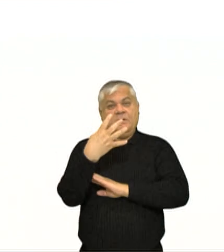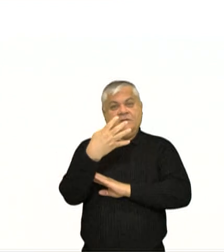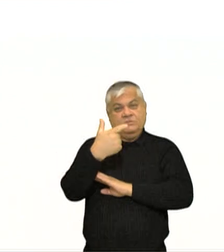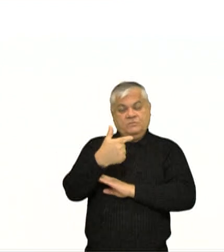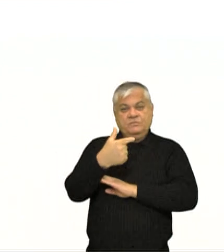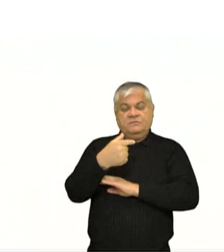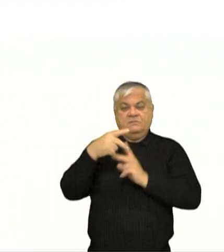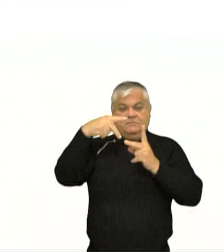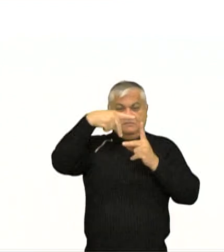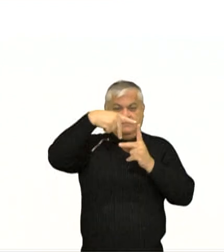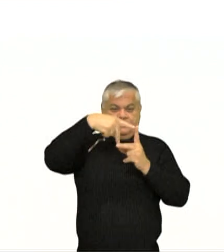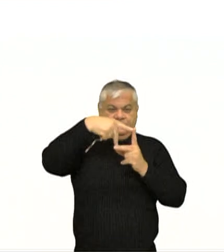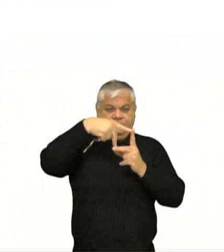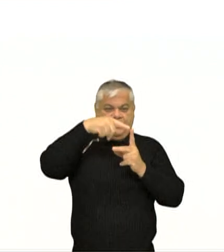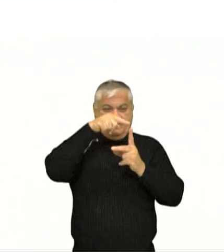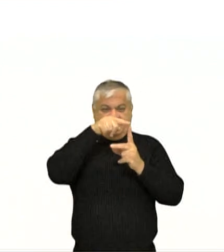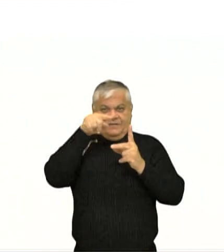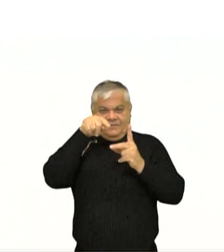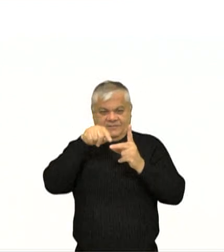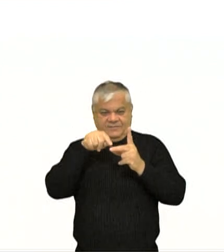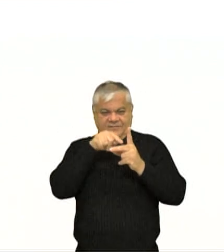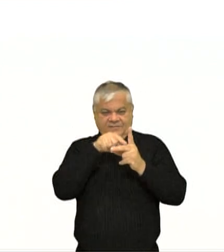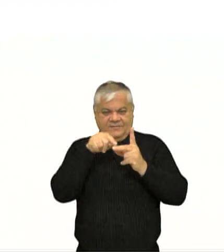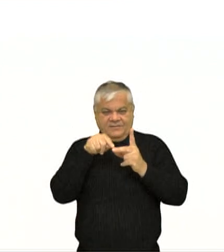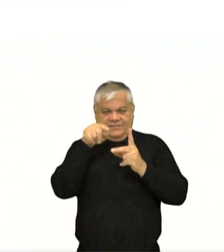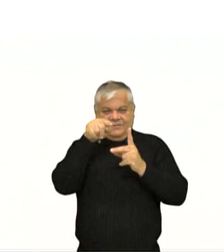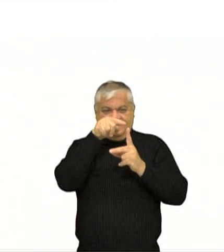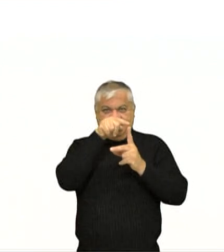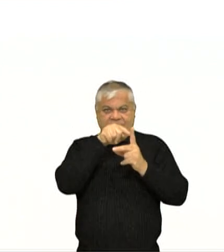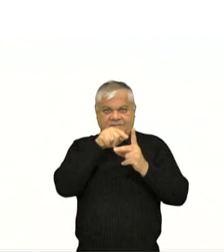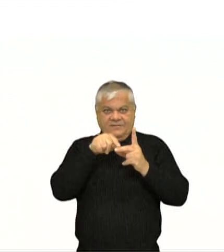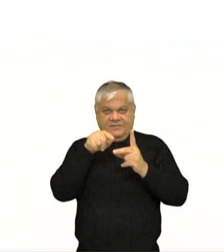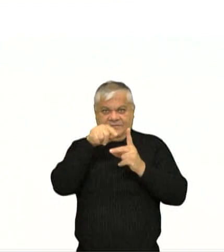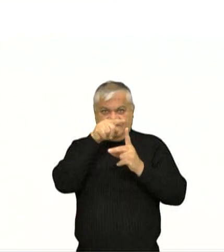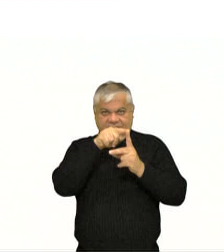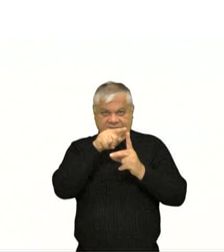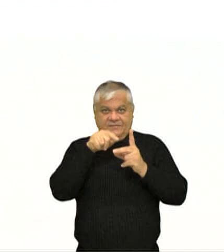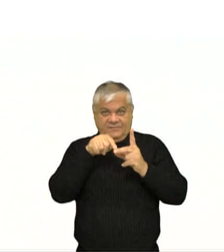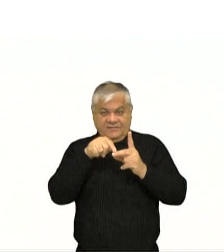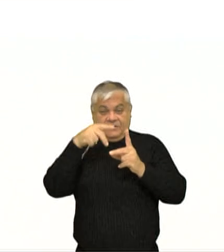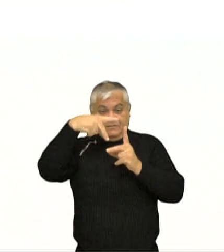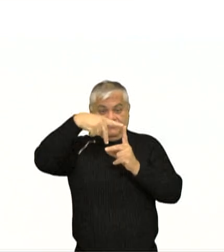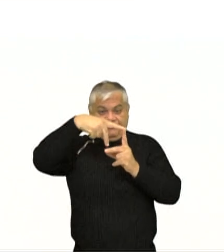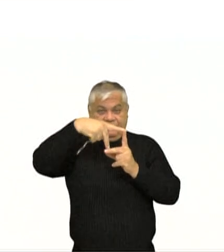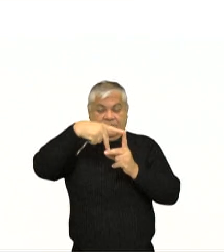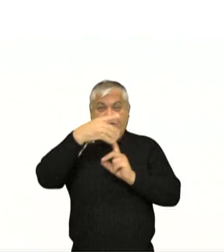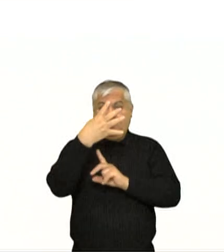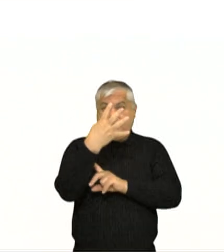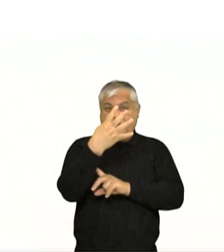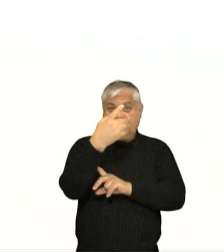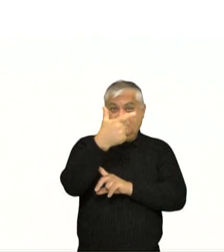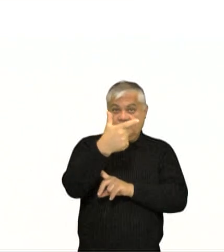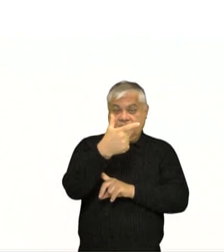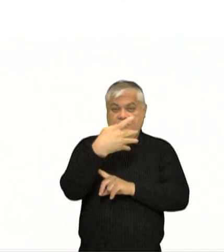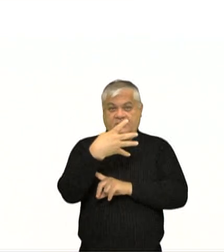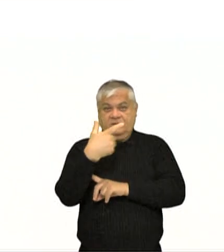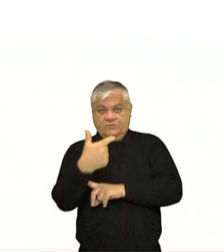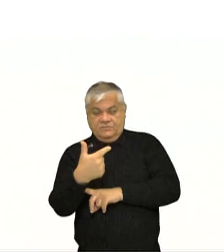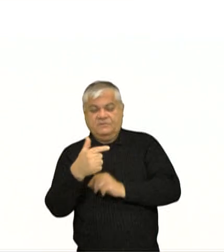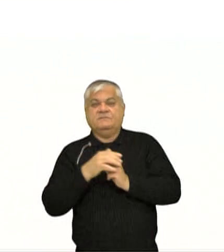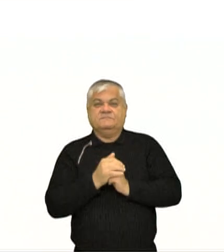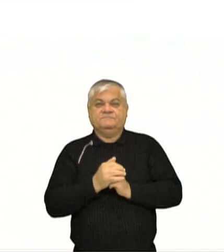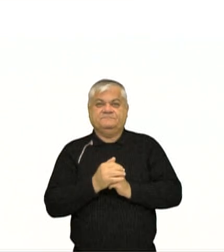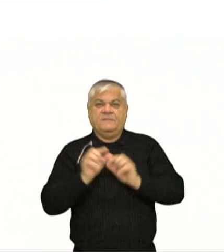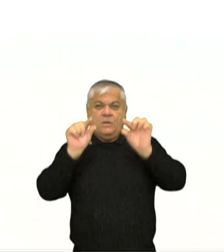uma margem de 2 centímetros nas laterais desse seu papelão de 42 por